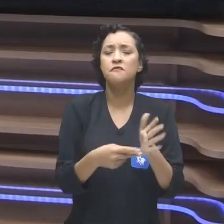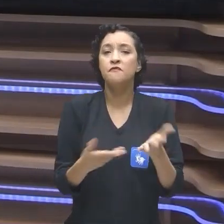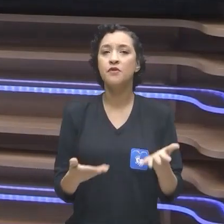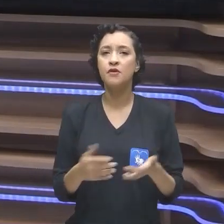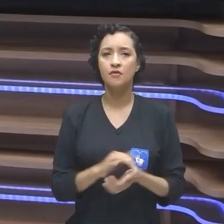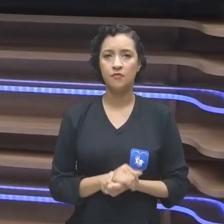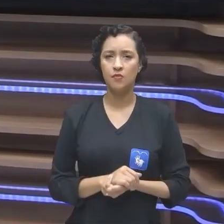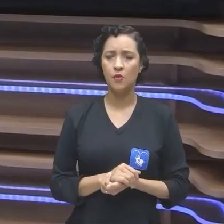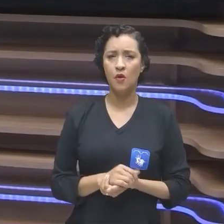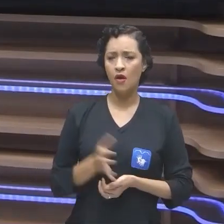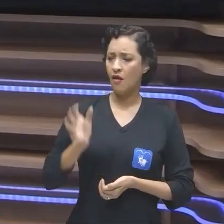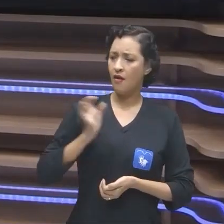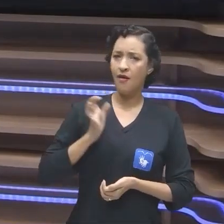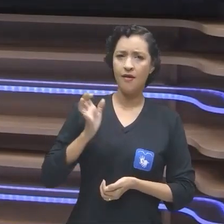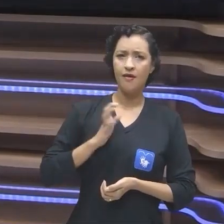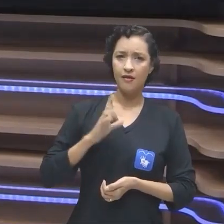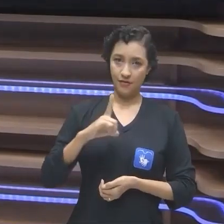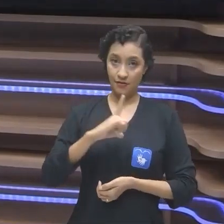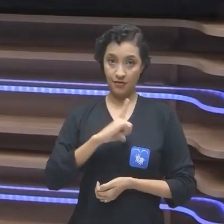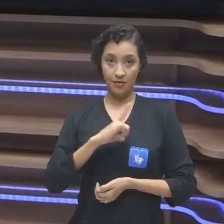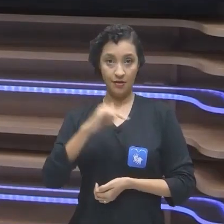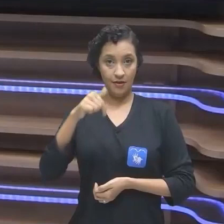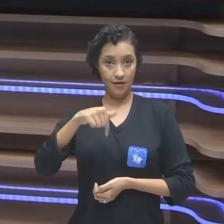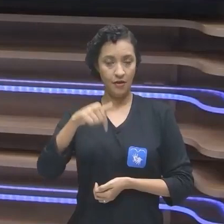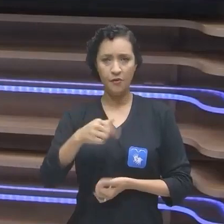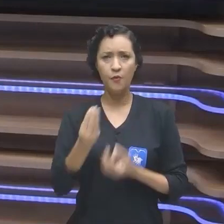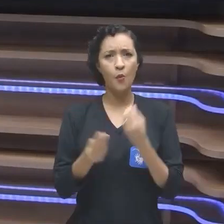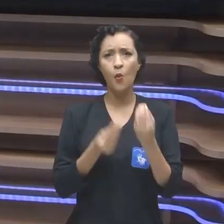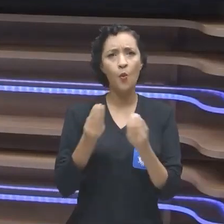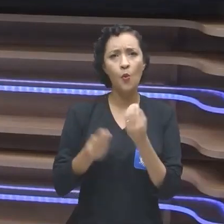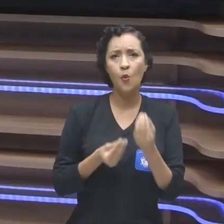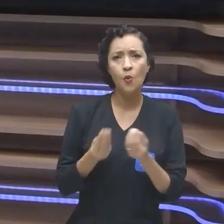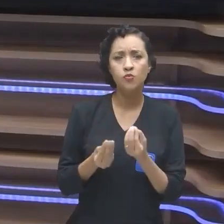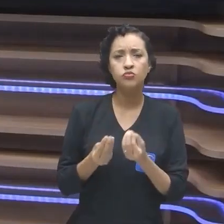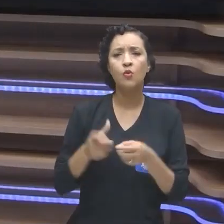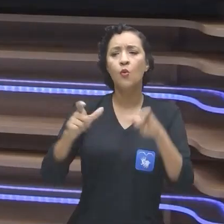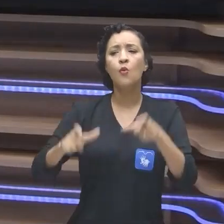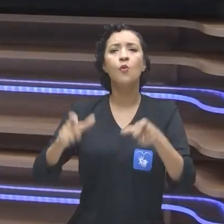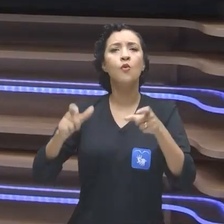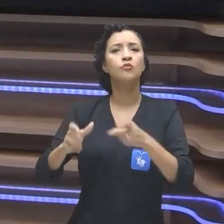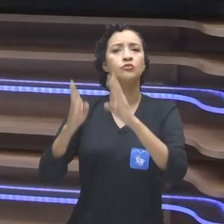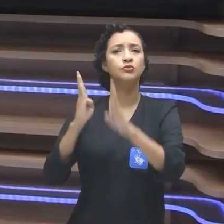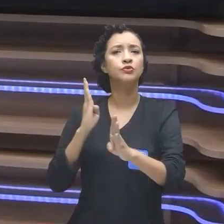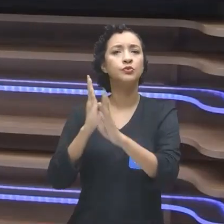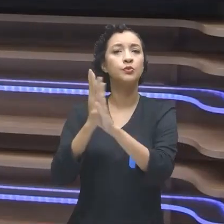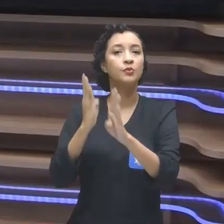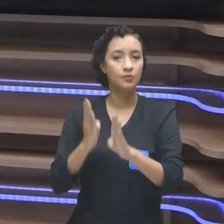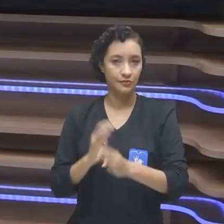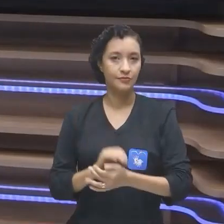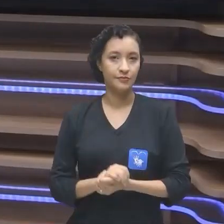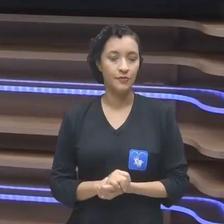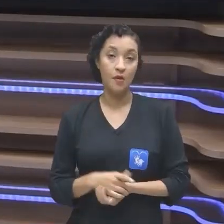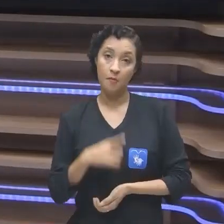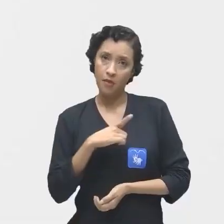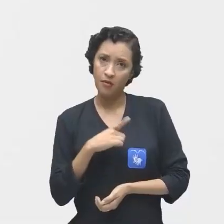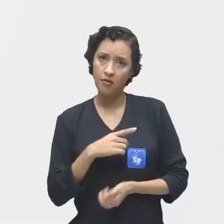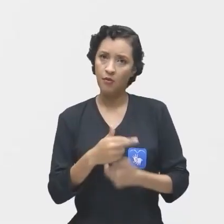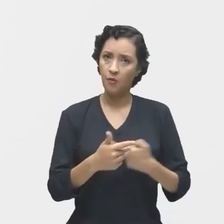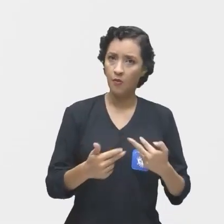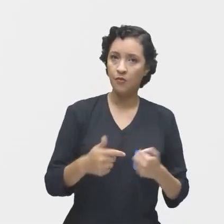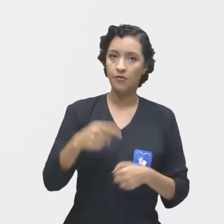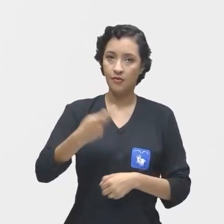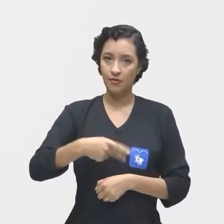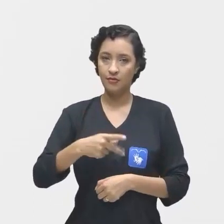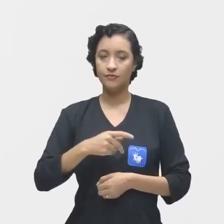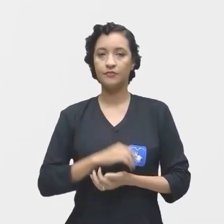vêm as riquezas que nós temos? De onde são tirados os recursos que nós precisamos para gerar riquezas? Vamos lá? Vamos